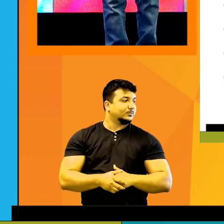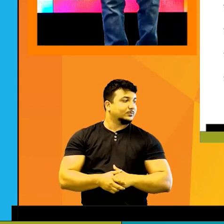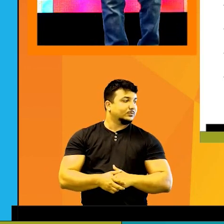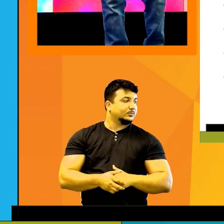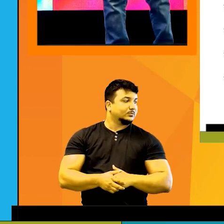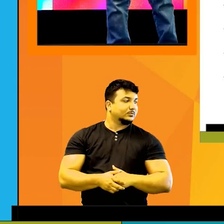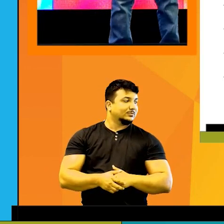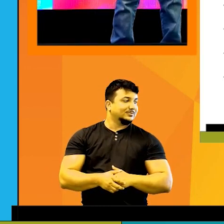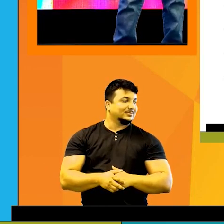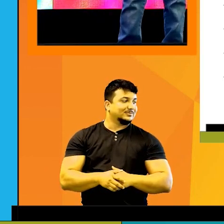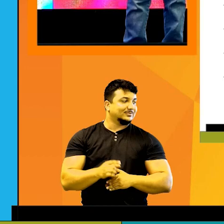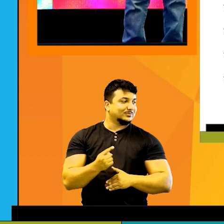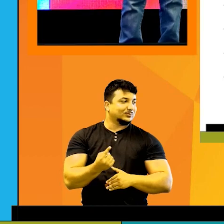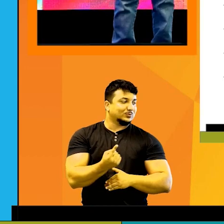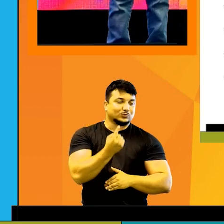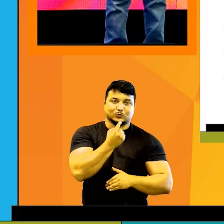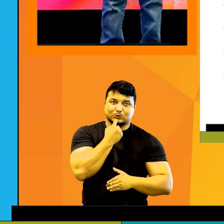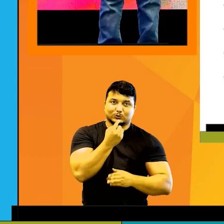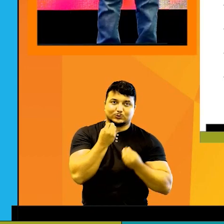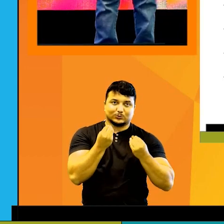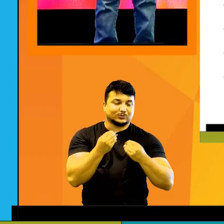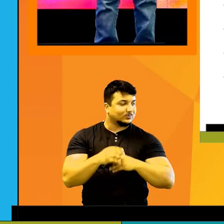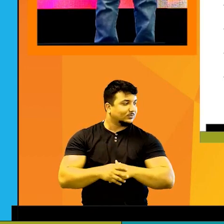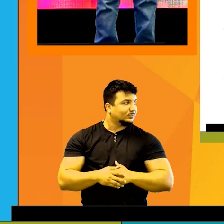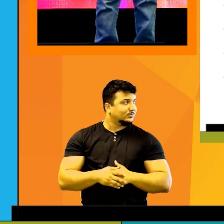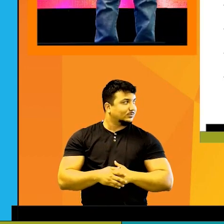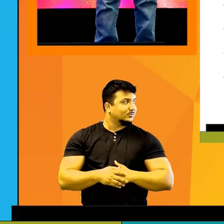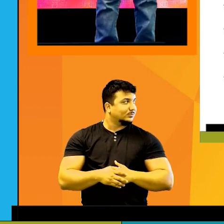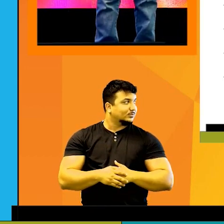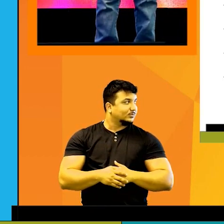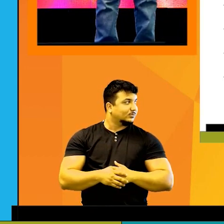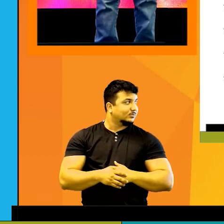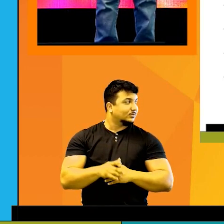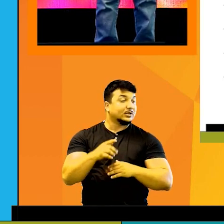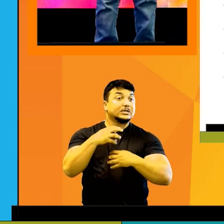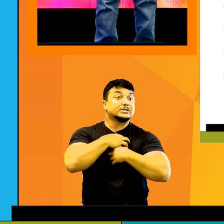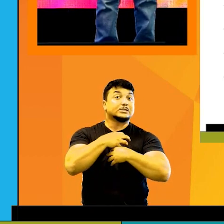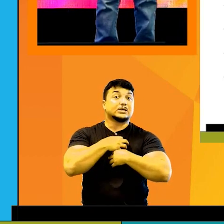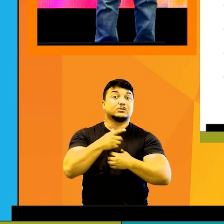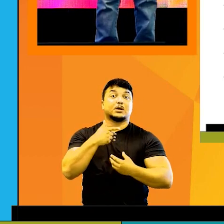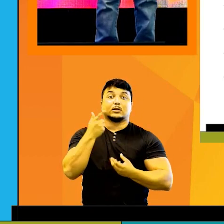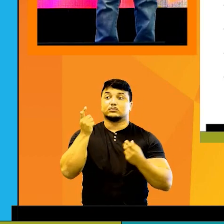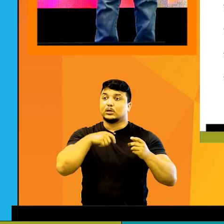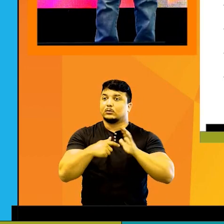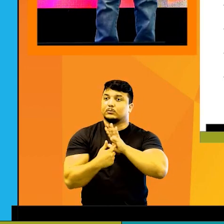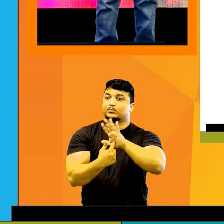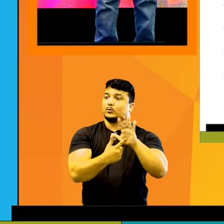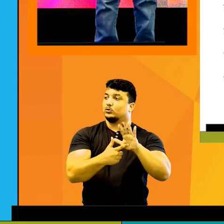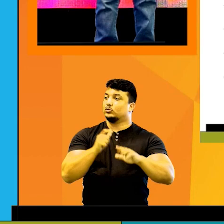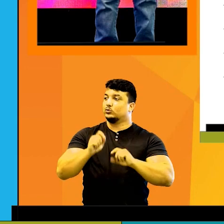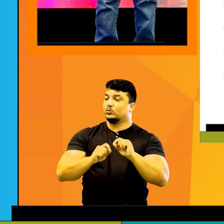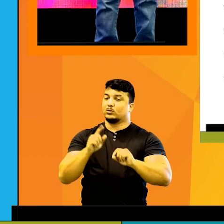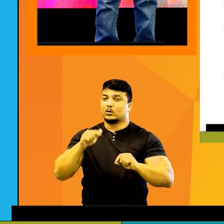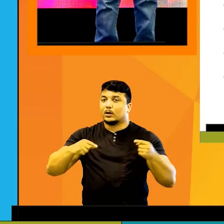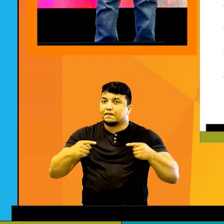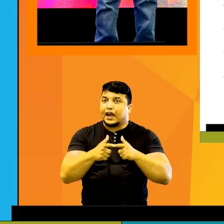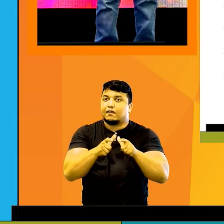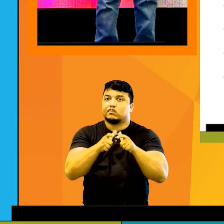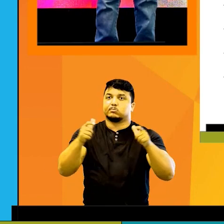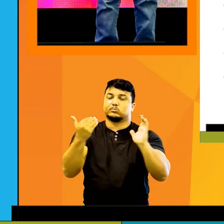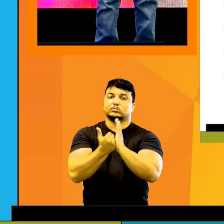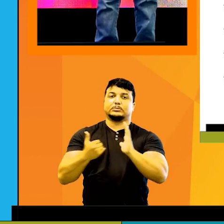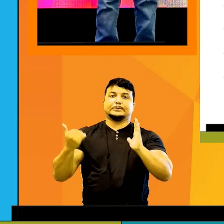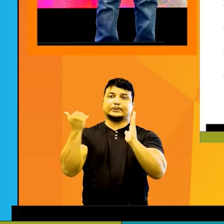Para uma boca só, para uns lábios só. Então, esse sentimentalismo que eu já estou demonstrando,